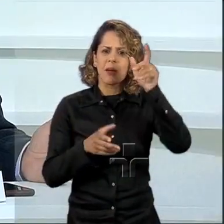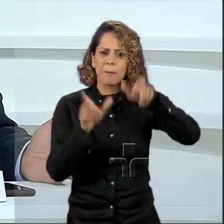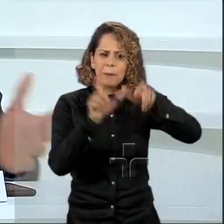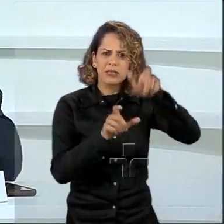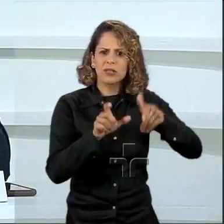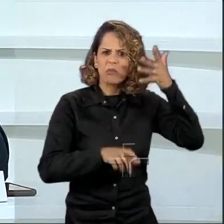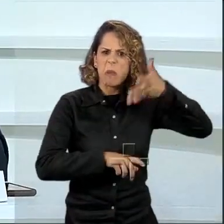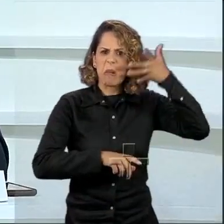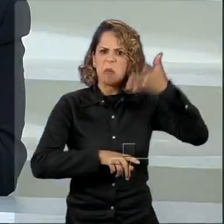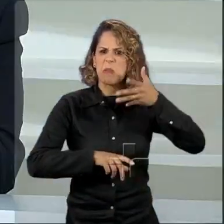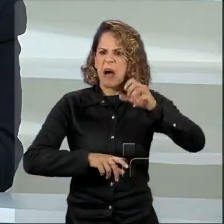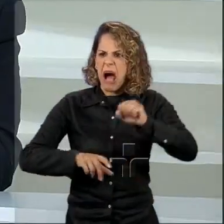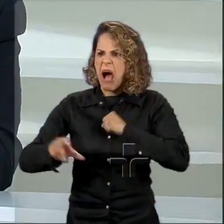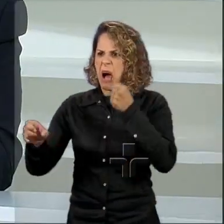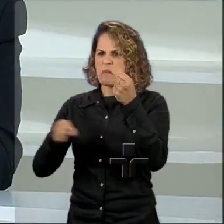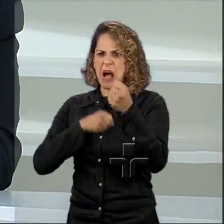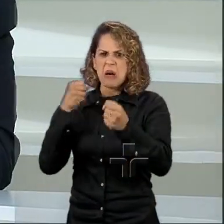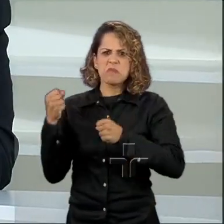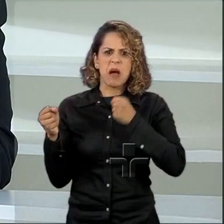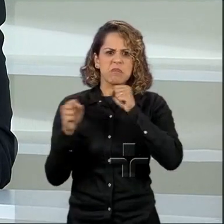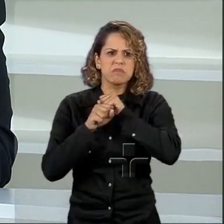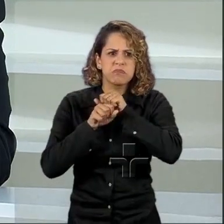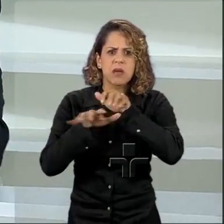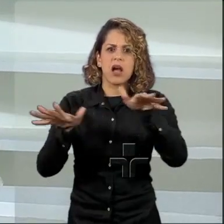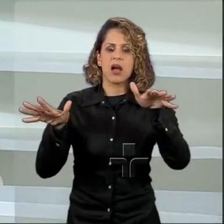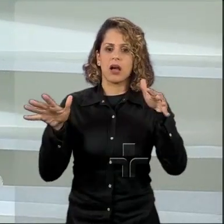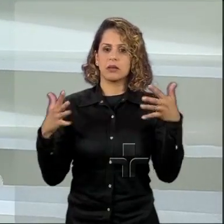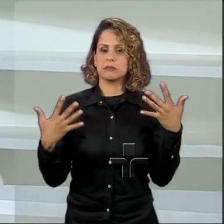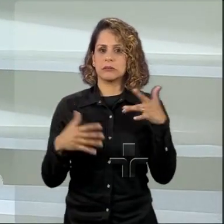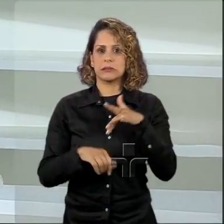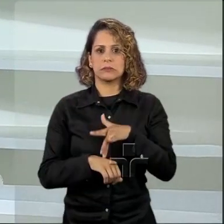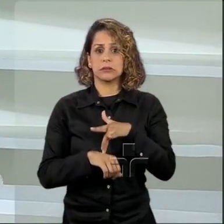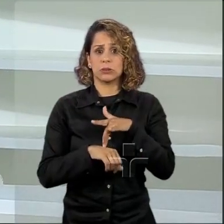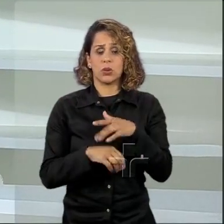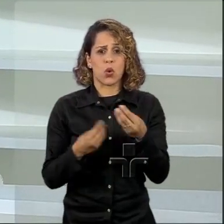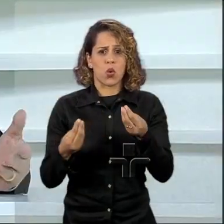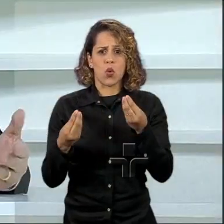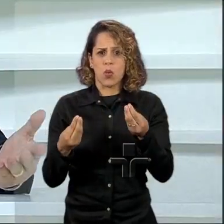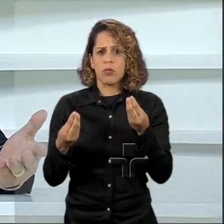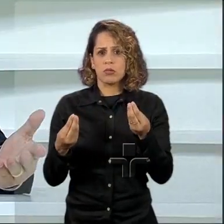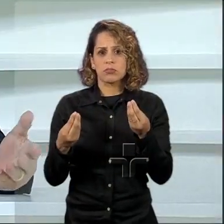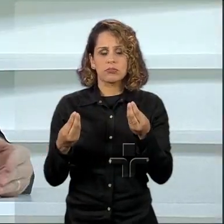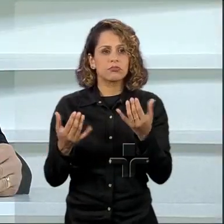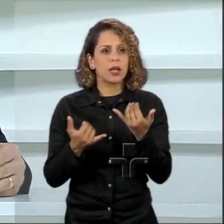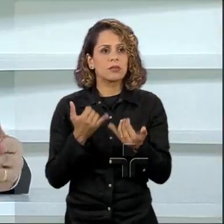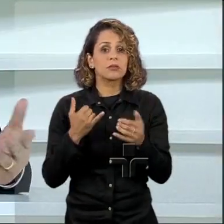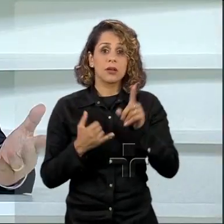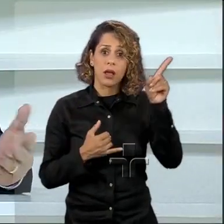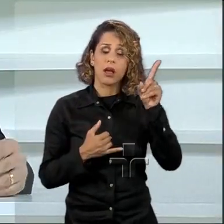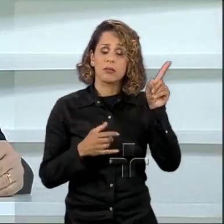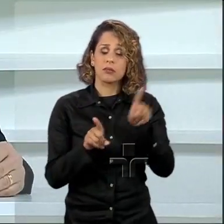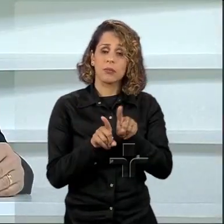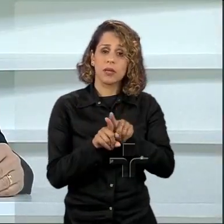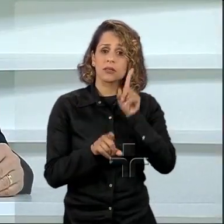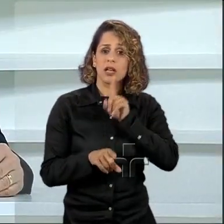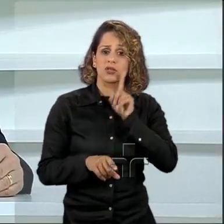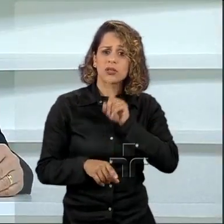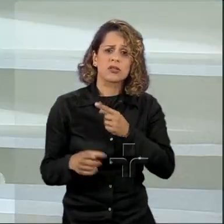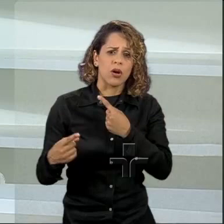Quer dizer, é um absurdo. A que ponto nós chegamos? Agora, contra a ciência nos Estados Unidos. Contra a ciência,